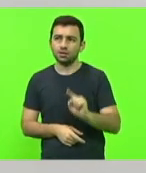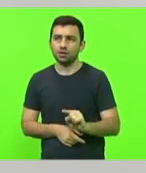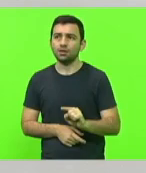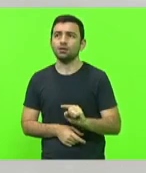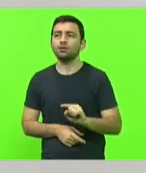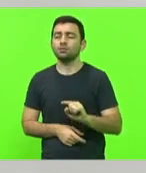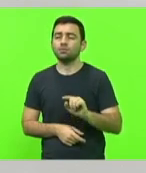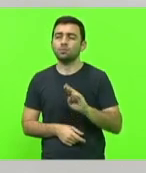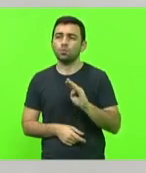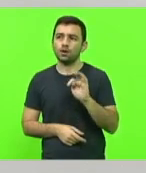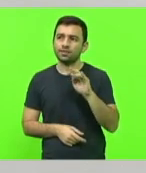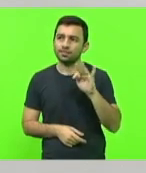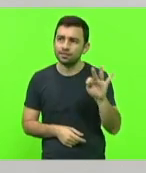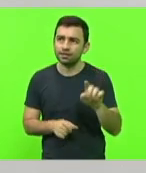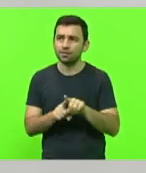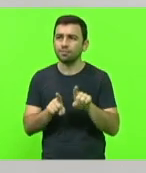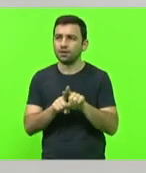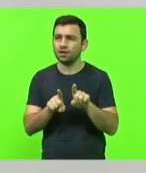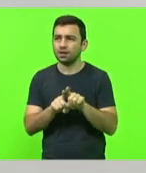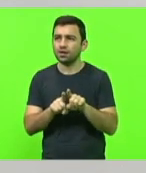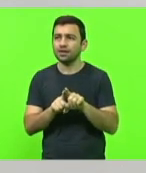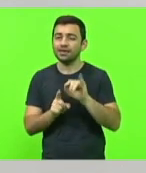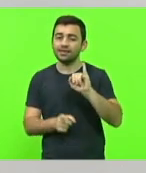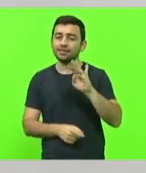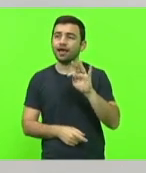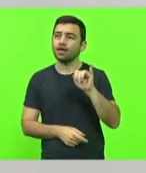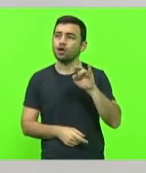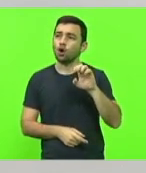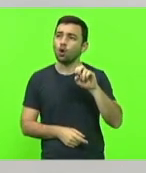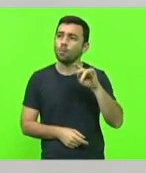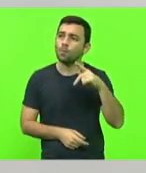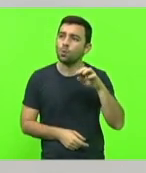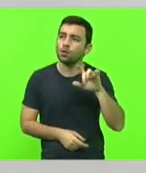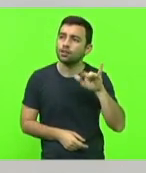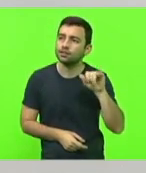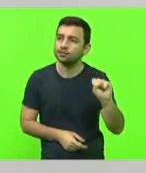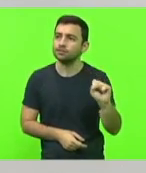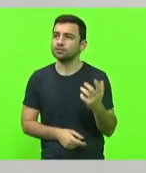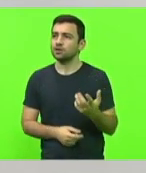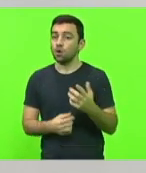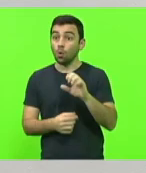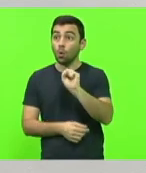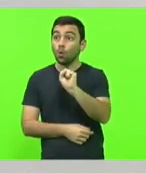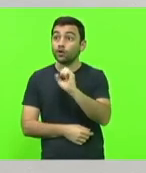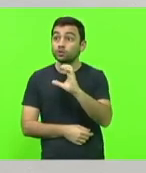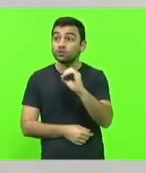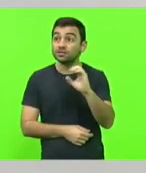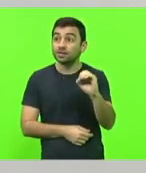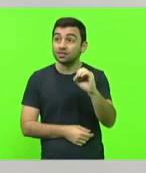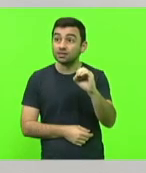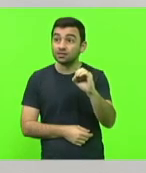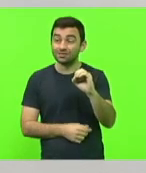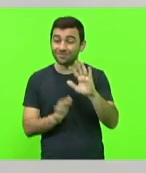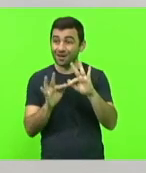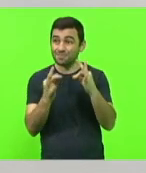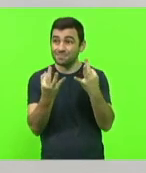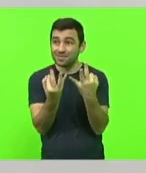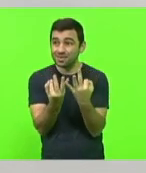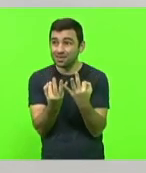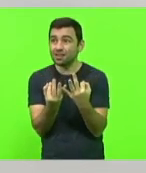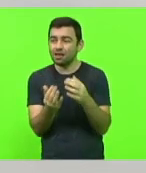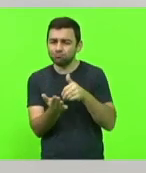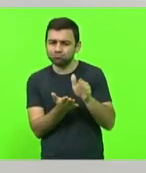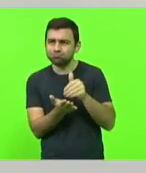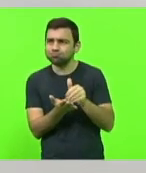Itaiópolis, e Vitor Meirelles, onde 800 famílias serão expulsas. São mais de 2.500 famílias dessas quatro cidades